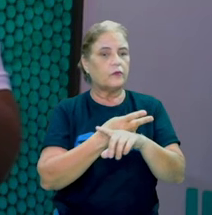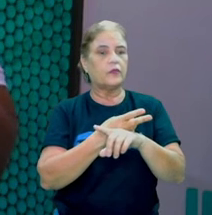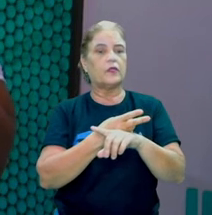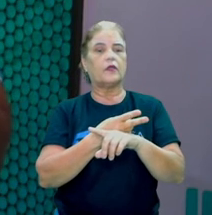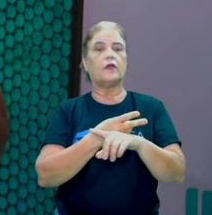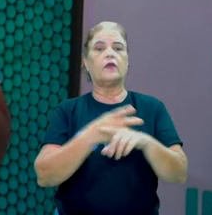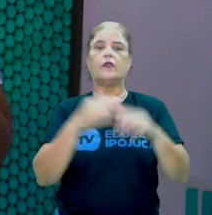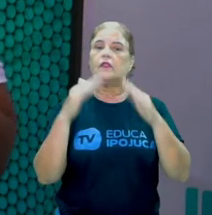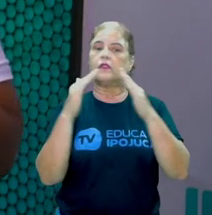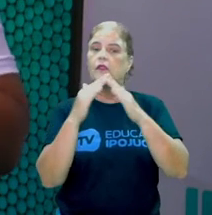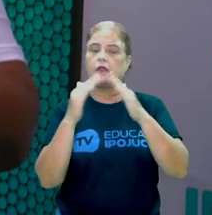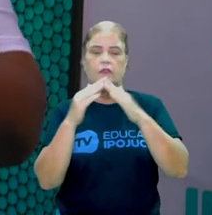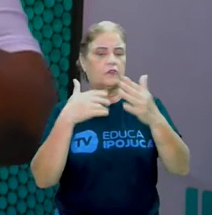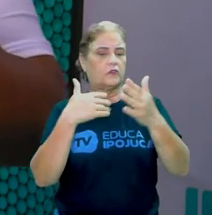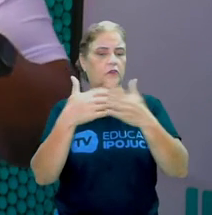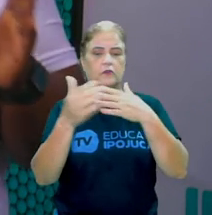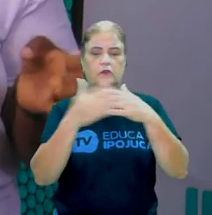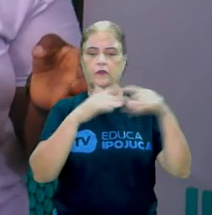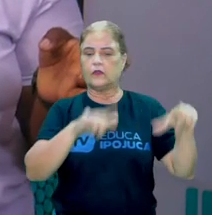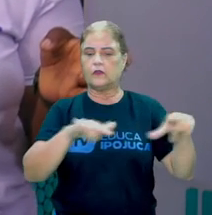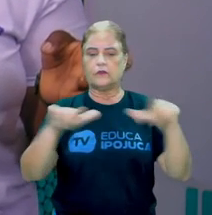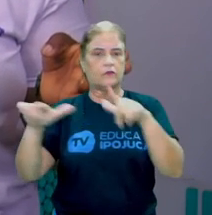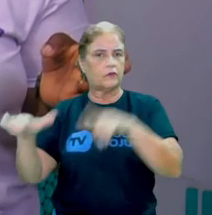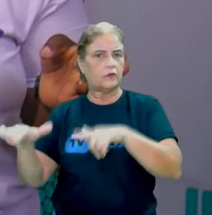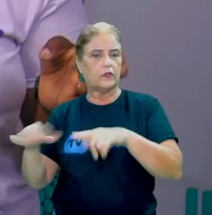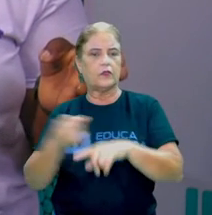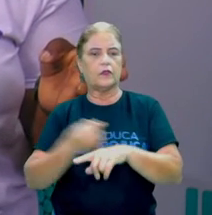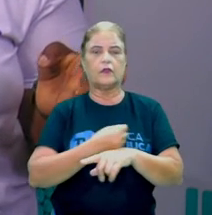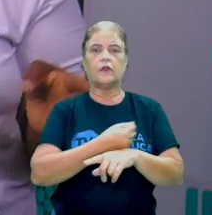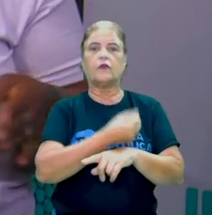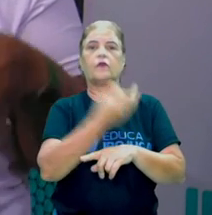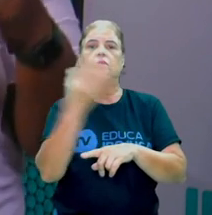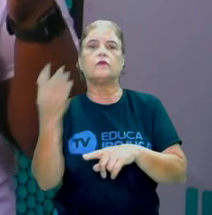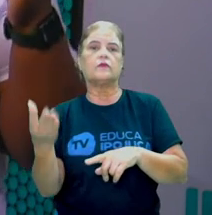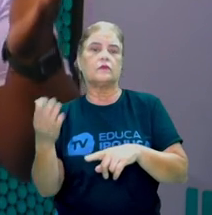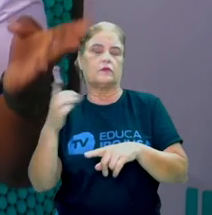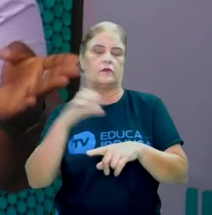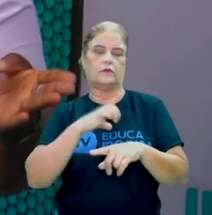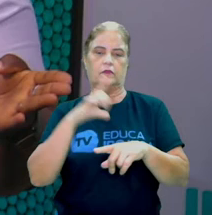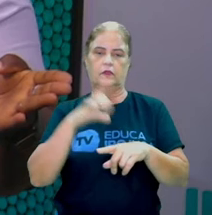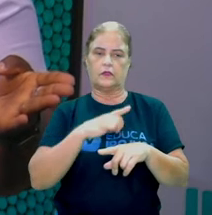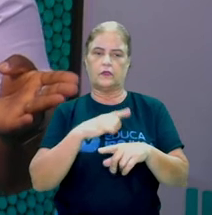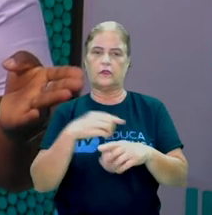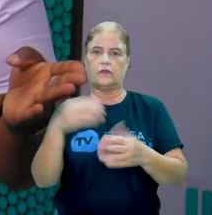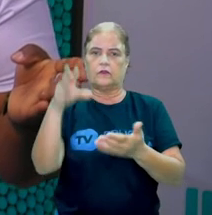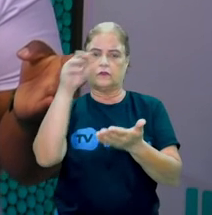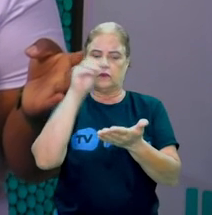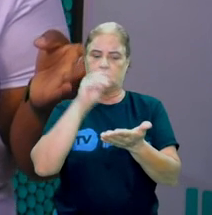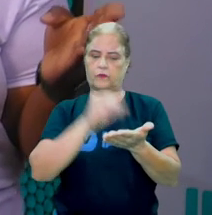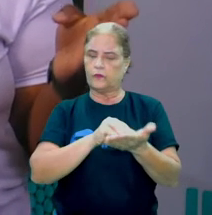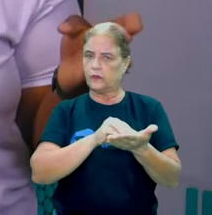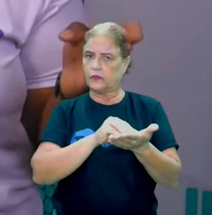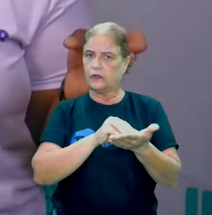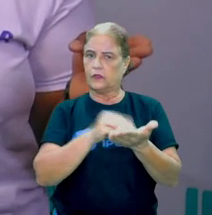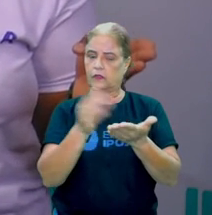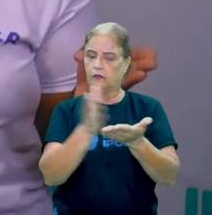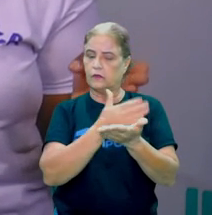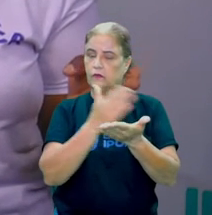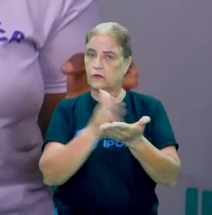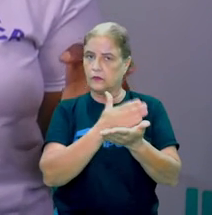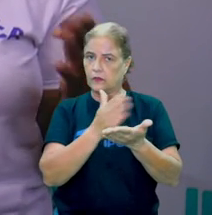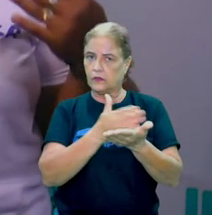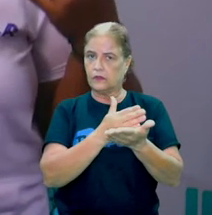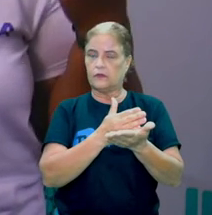onde você esteja, a quantidade que ele representa, registrar, certo? Em seu